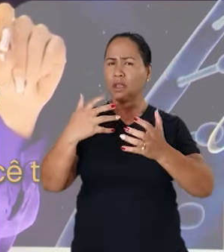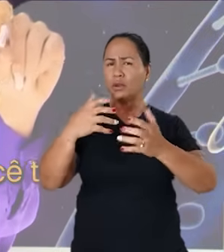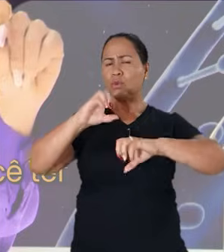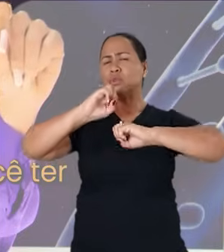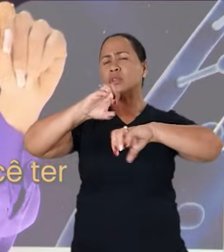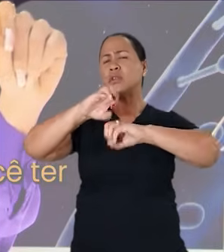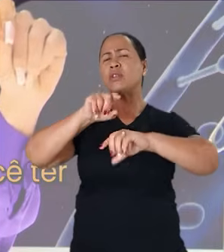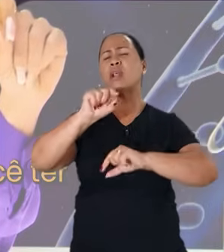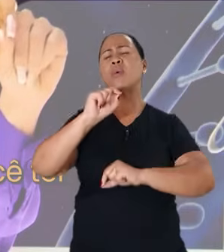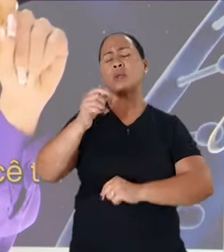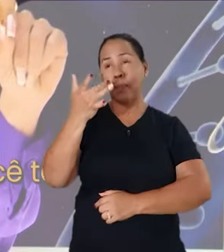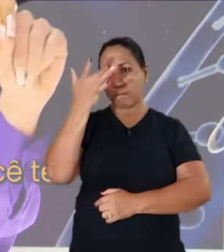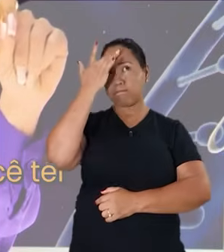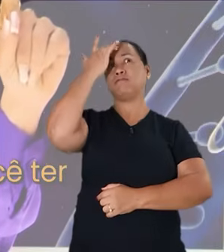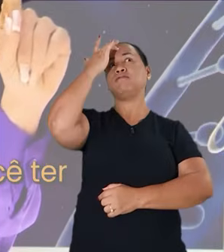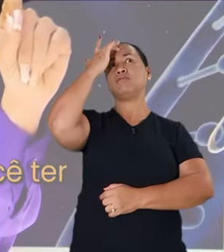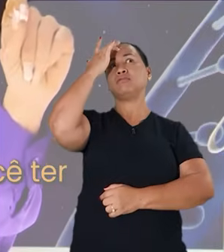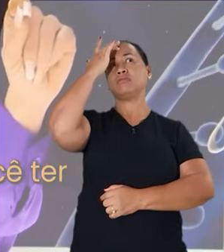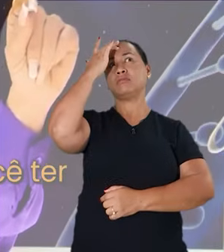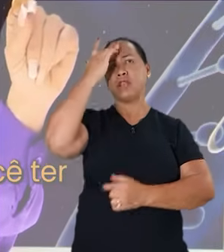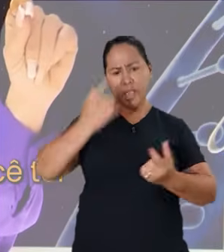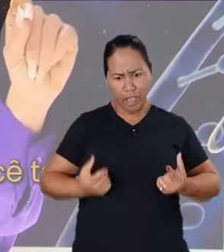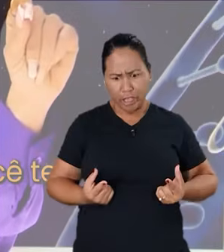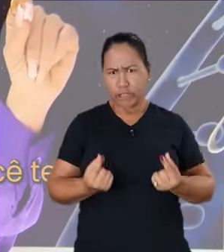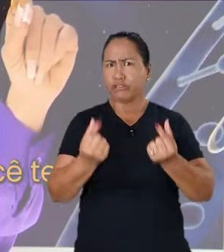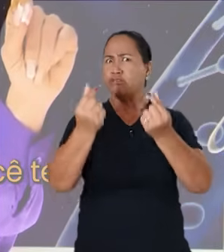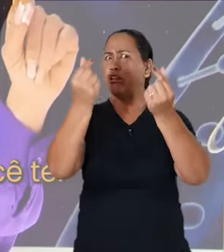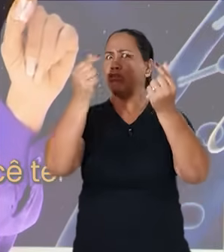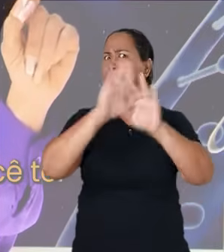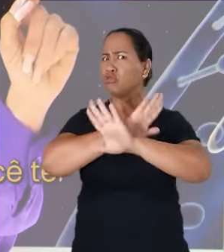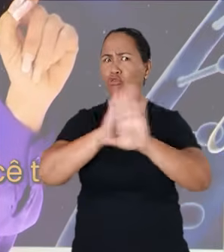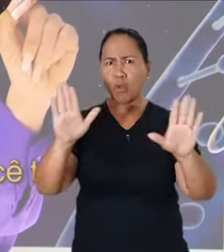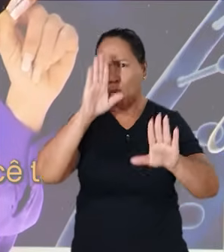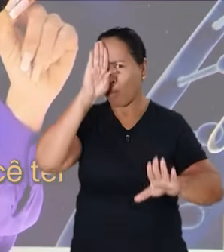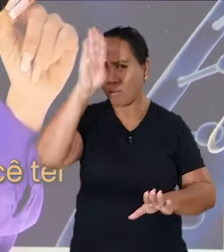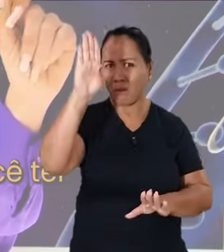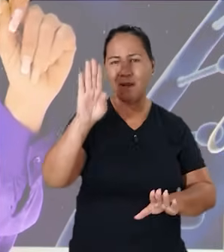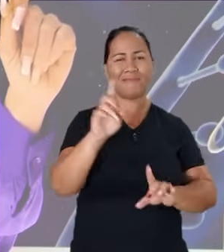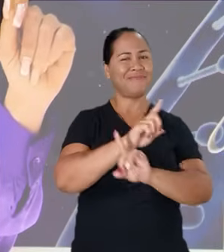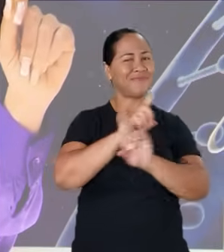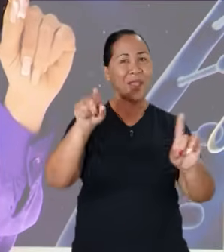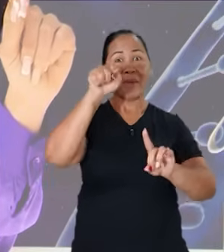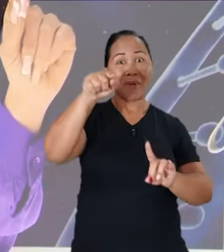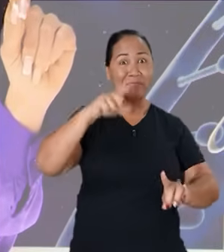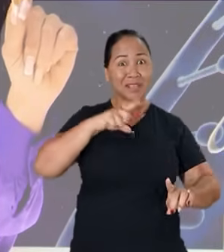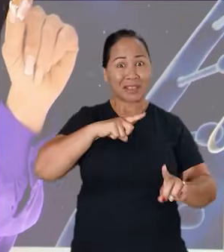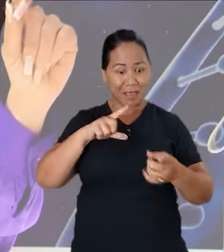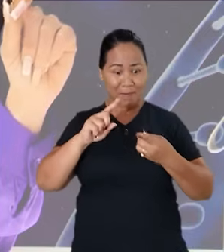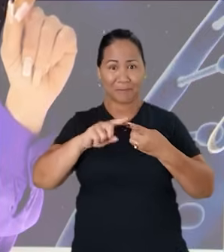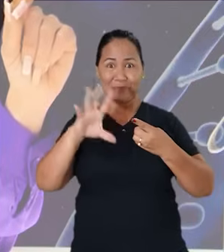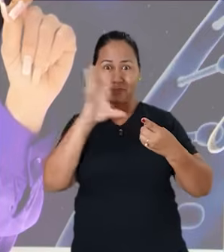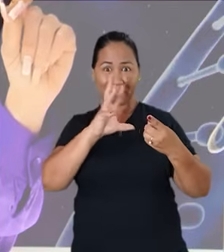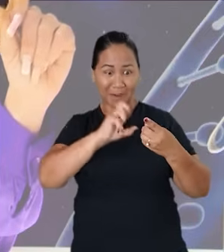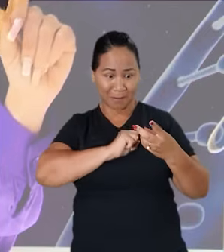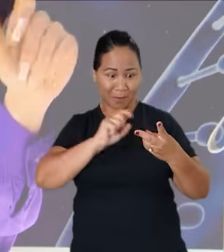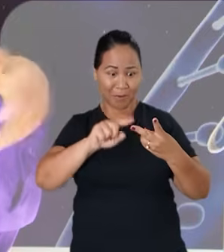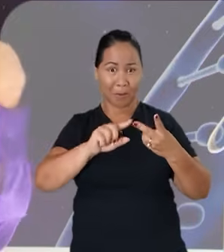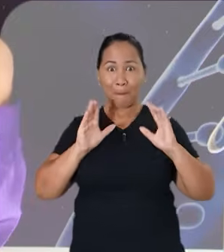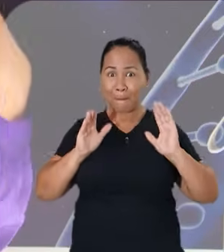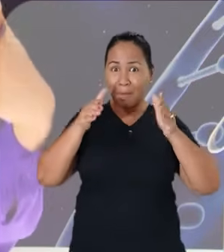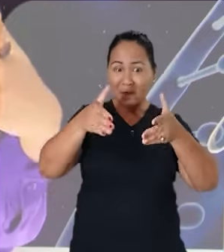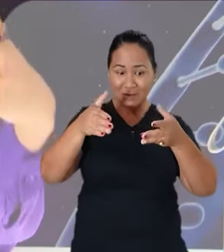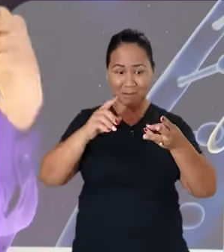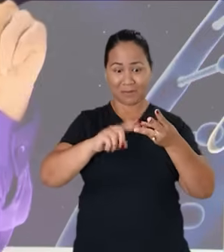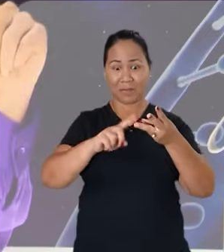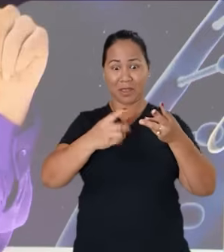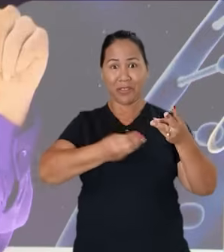O que eu estou te dizendo é que não é você ter riqueza, você ter dinheiro para você ser presente, para